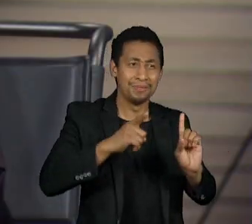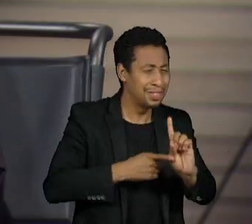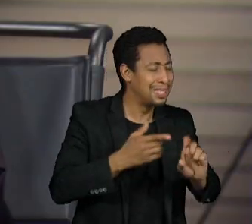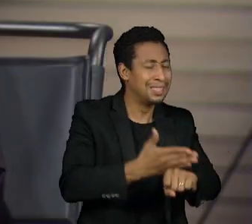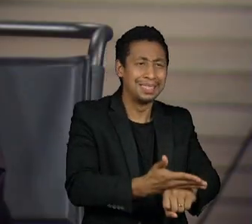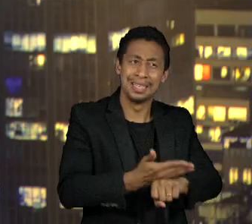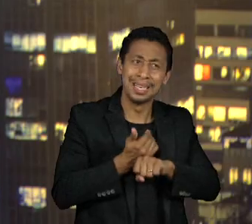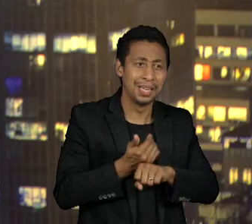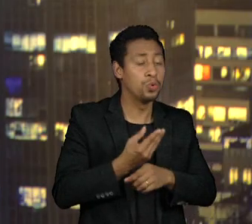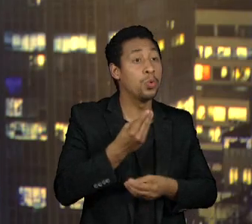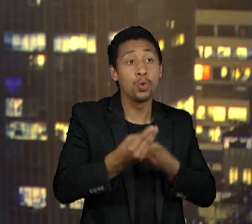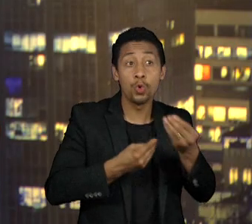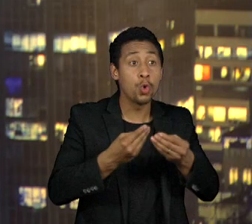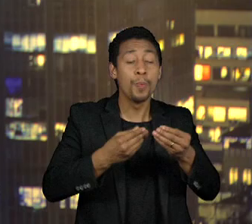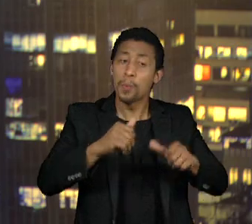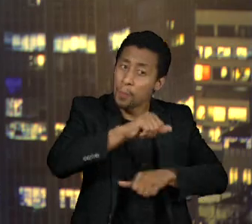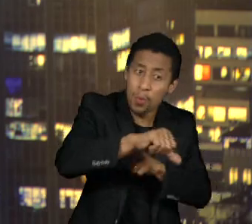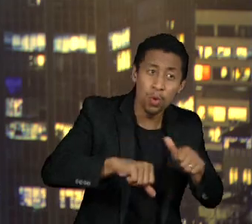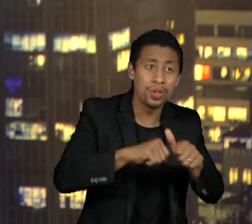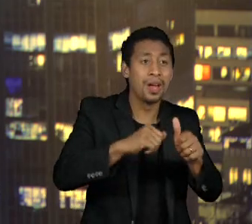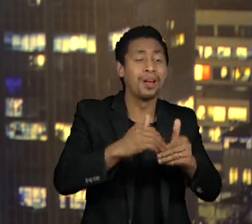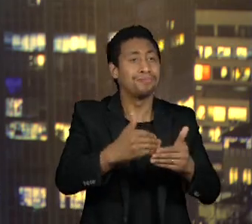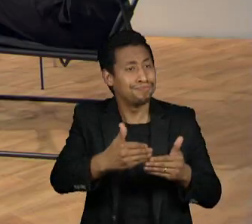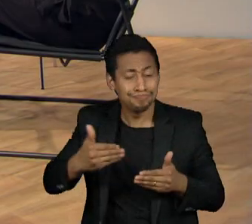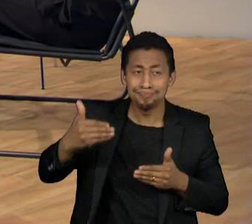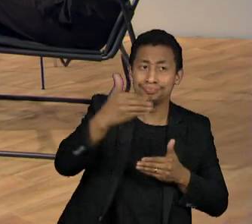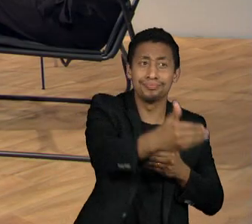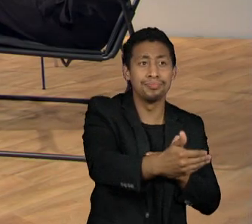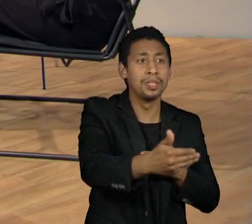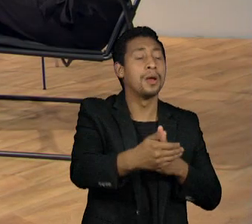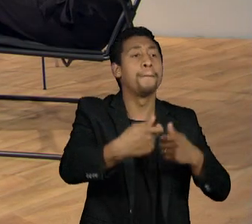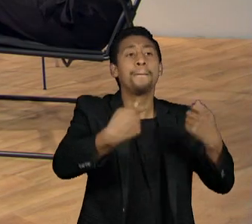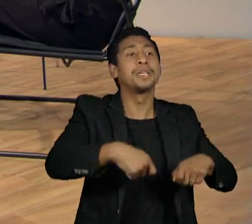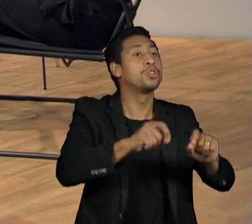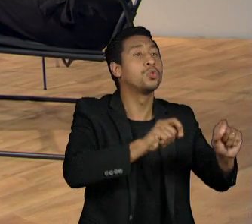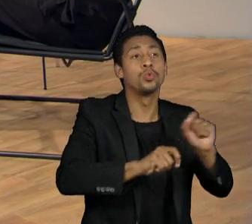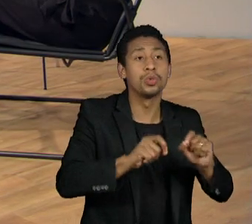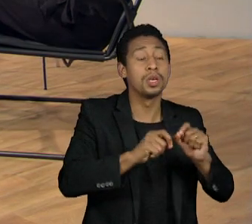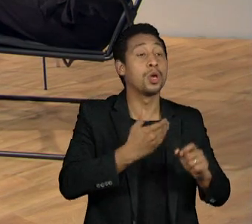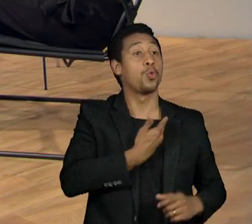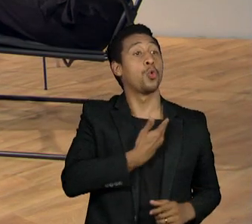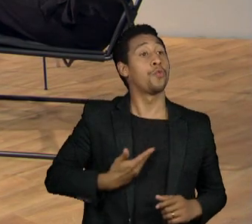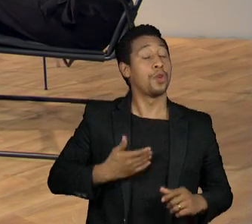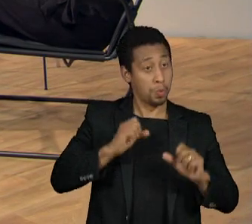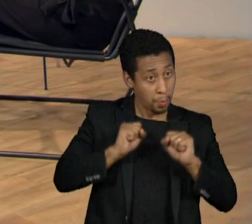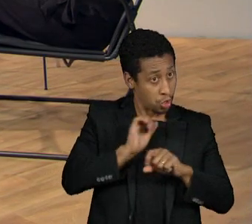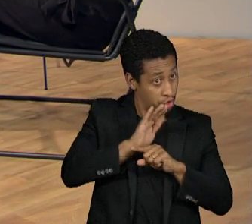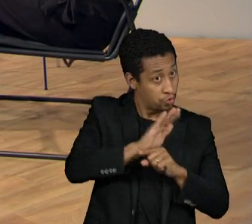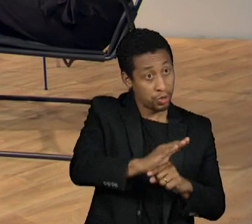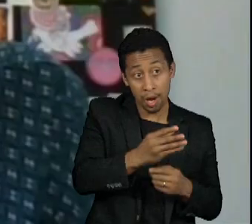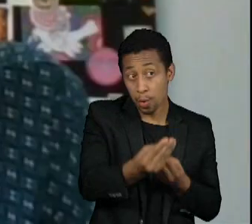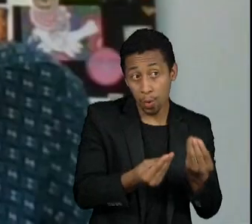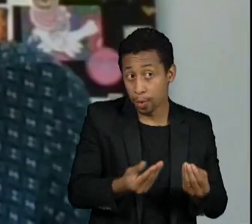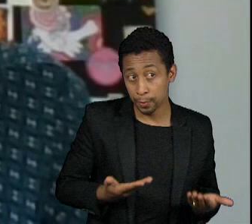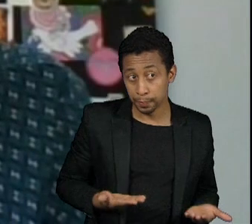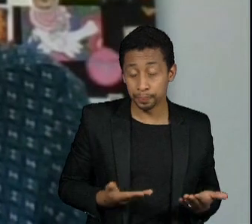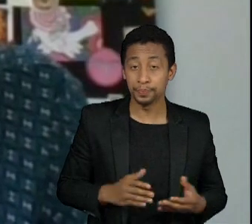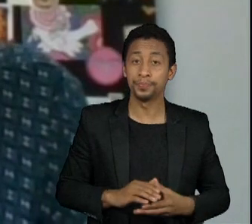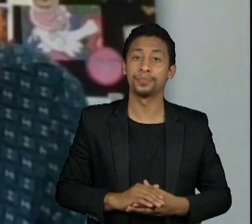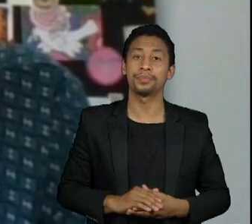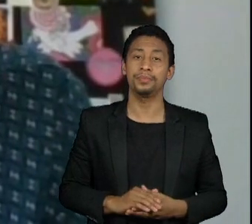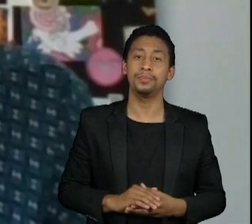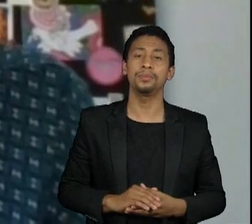Como avançar? Qual que é a prioridade? Que tipo de política pública nós precisamos? Qual o papel do Estado para avançar nessa luta, Gabriela? importante a gente